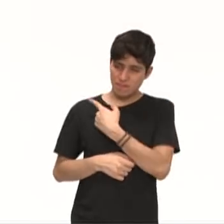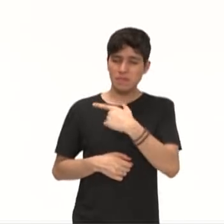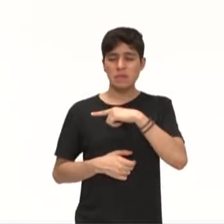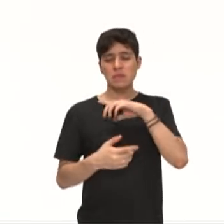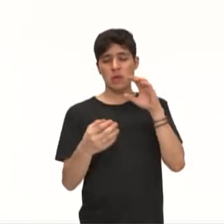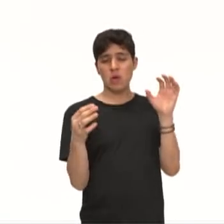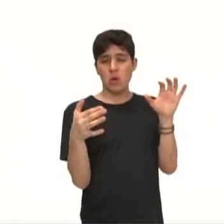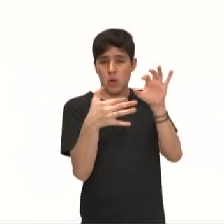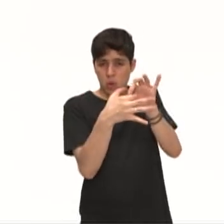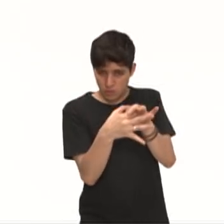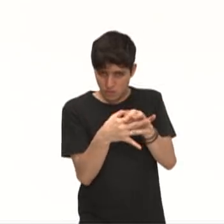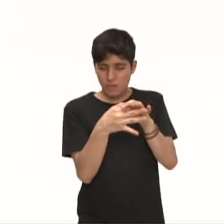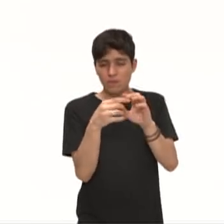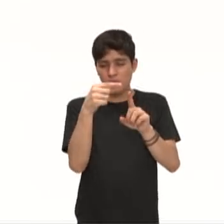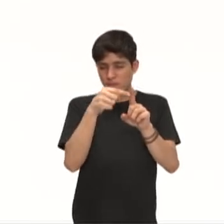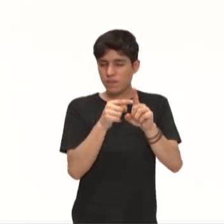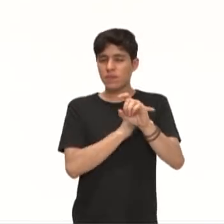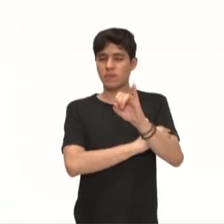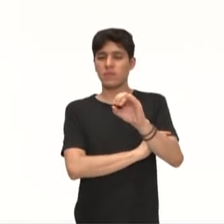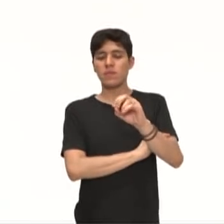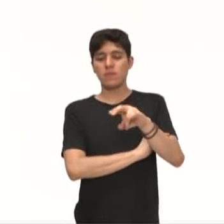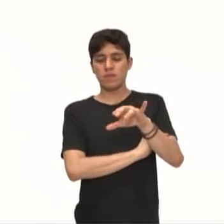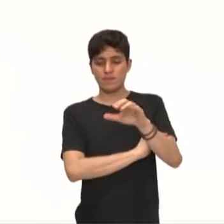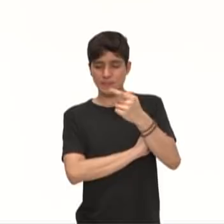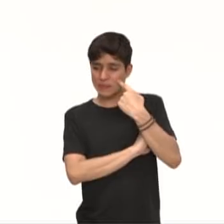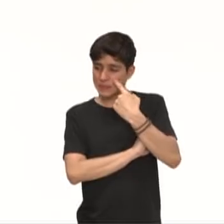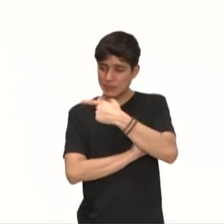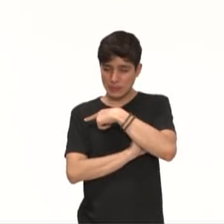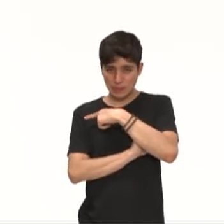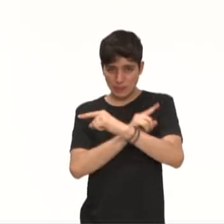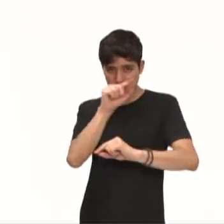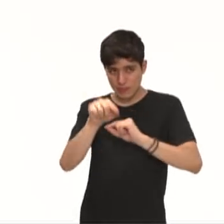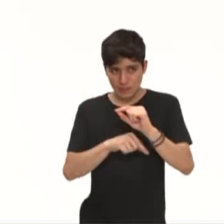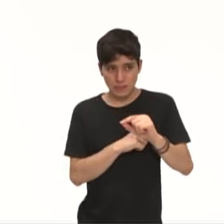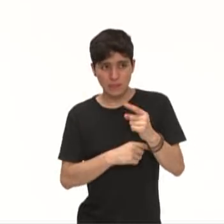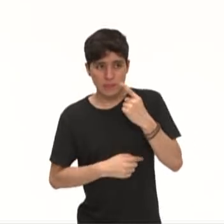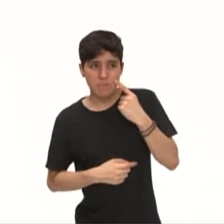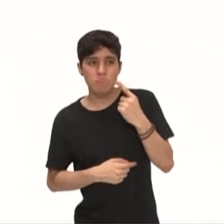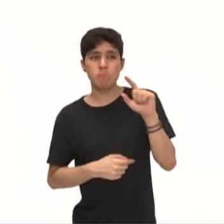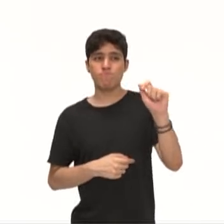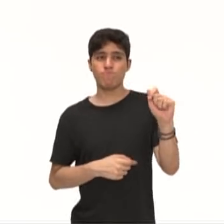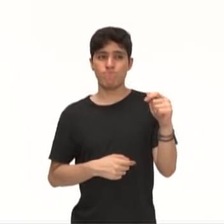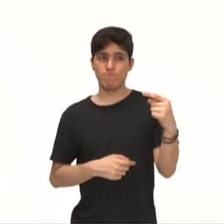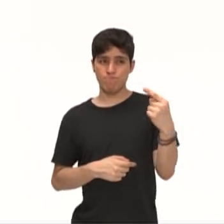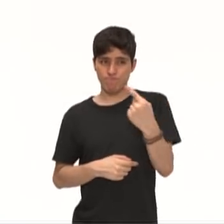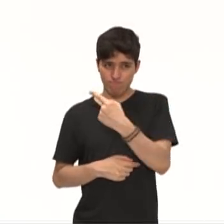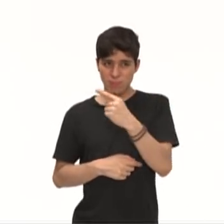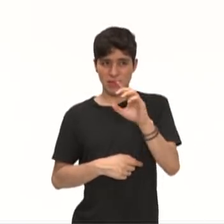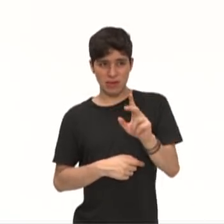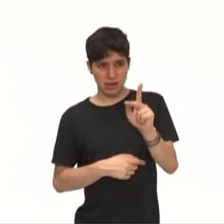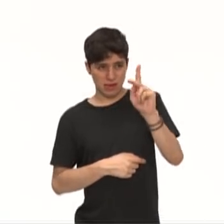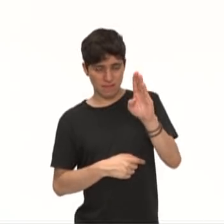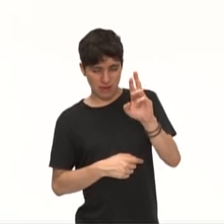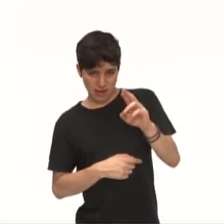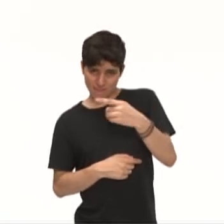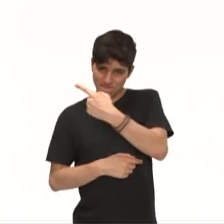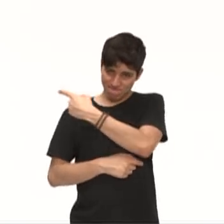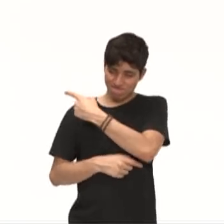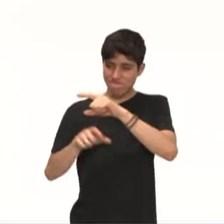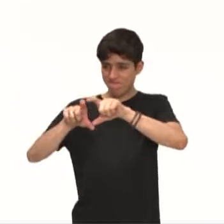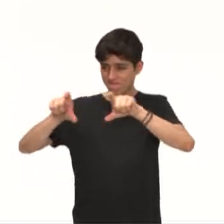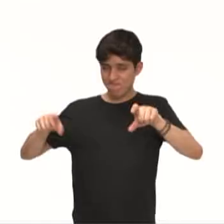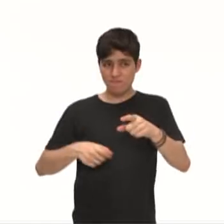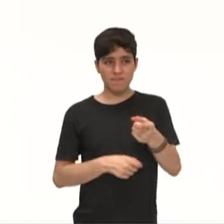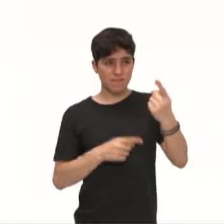por ligação do tipo iônica. Então nós vamos ter aqui o brometo de potássio, KBr, sua fórmula, né?